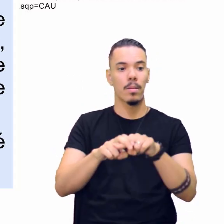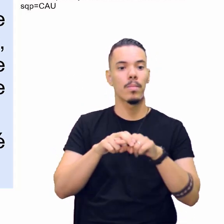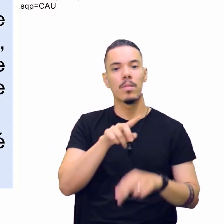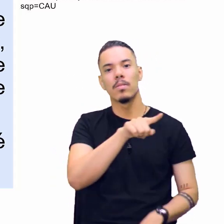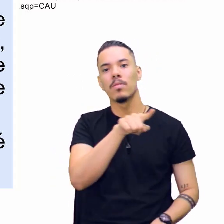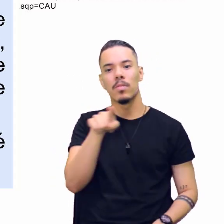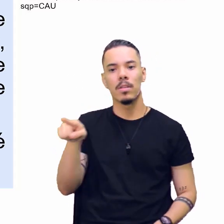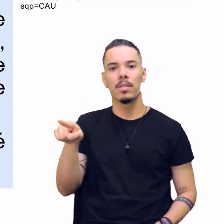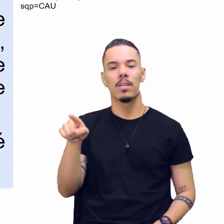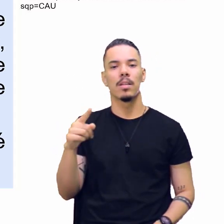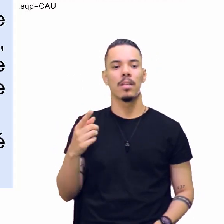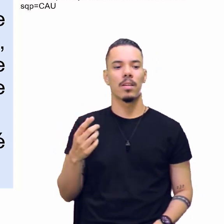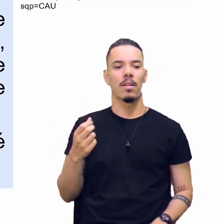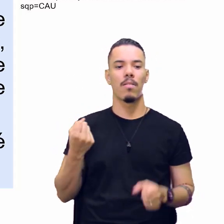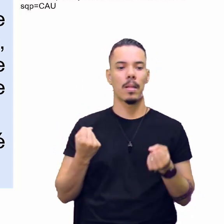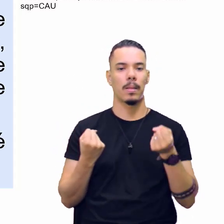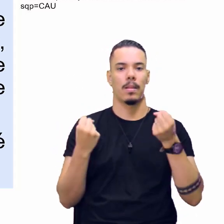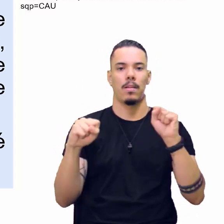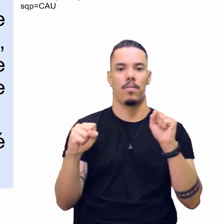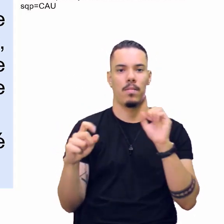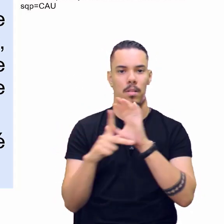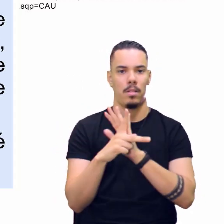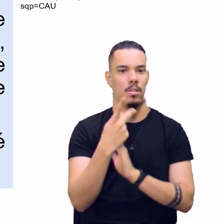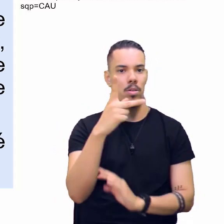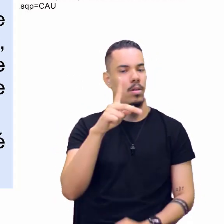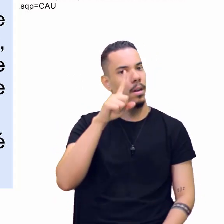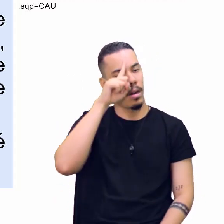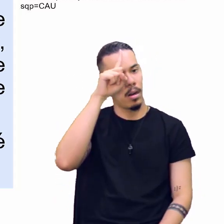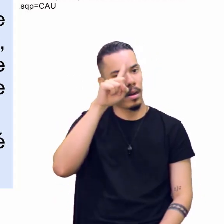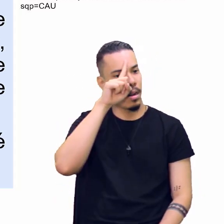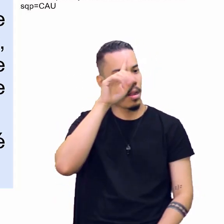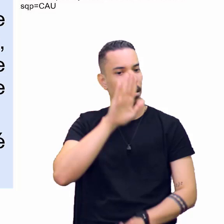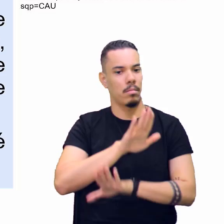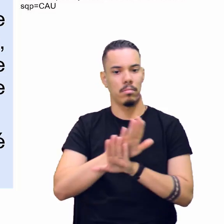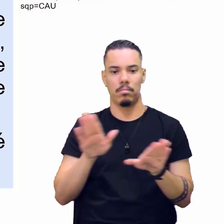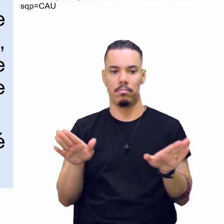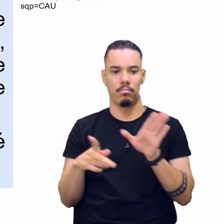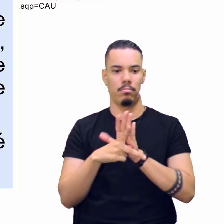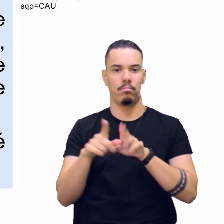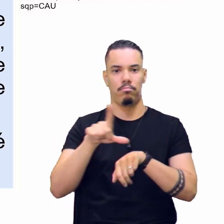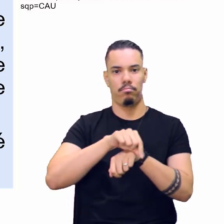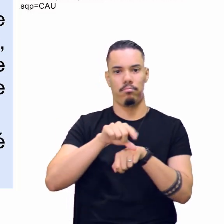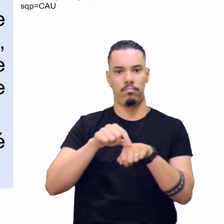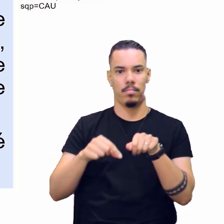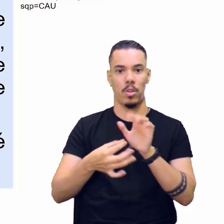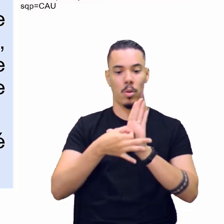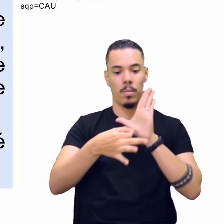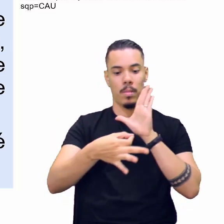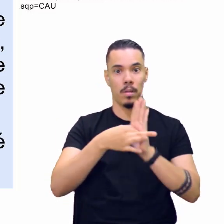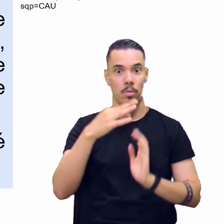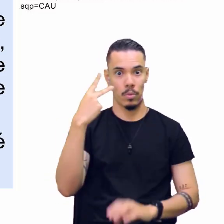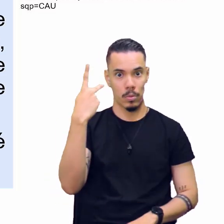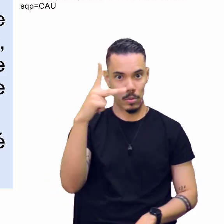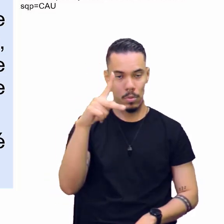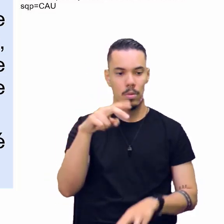vai defender a sua ideia, o seu ponto de vista. Então, para isso é necessário o